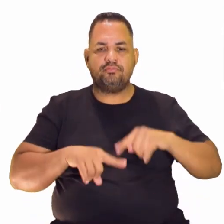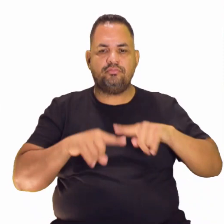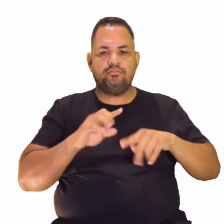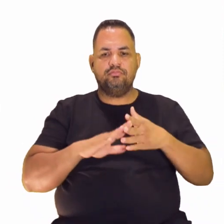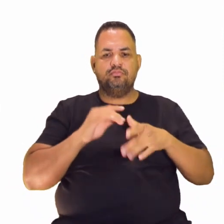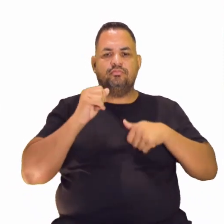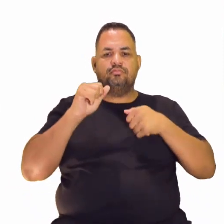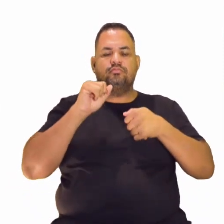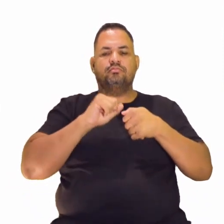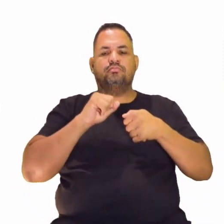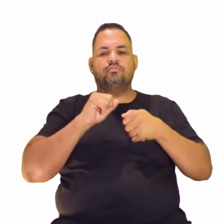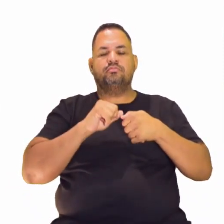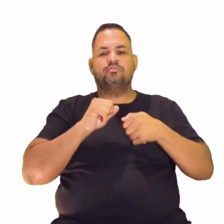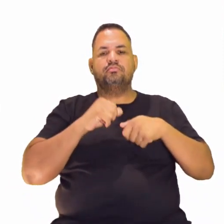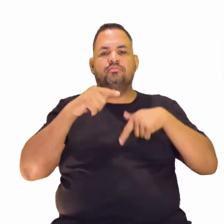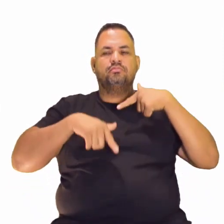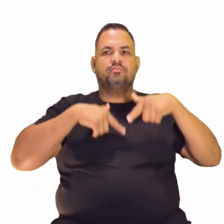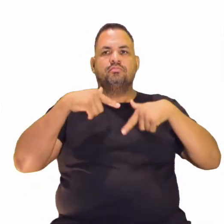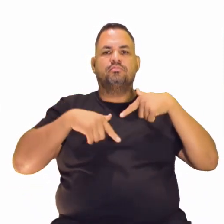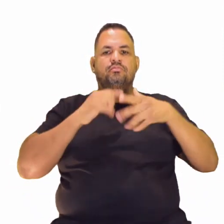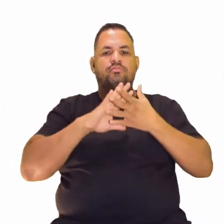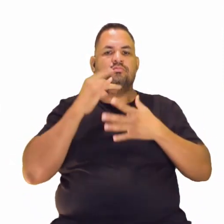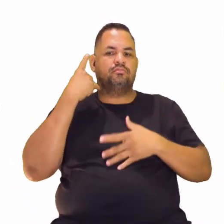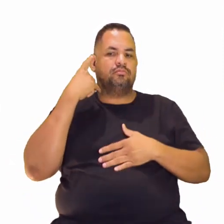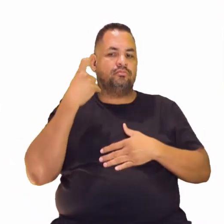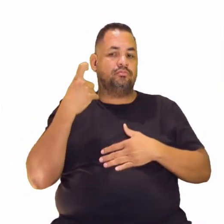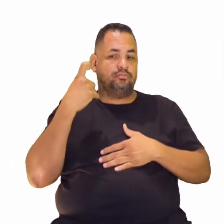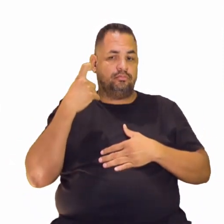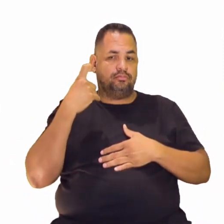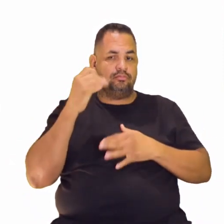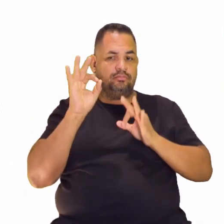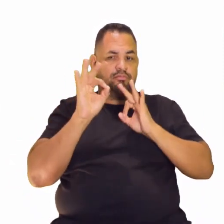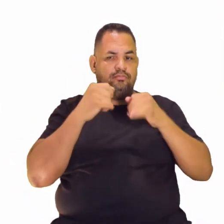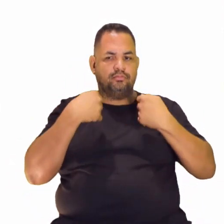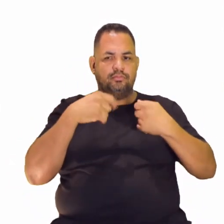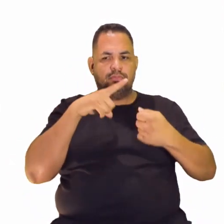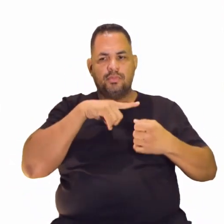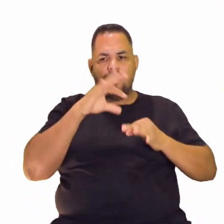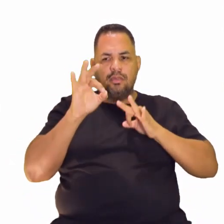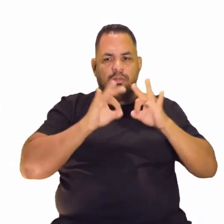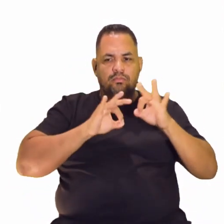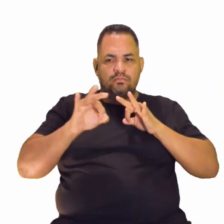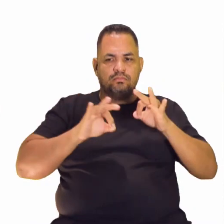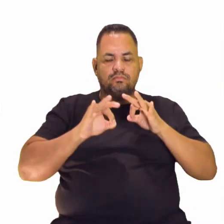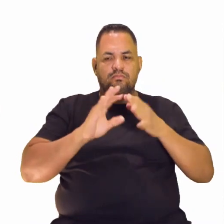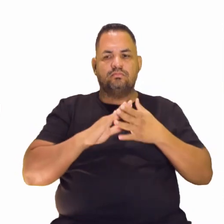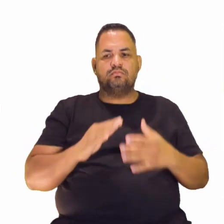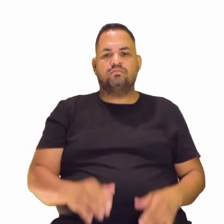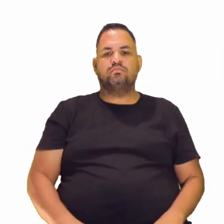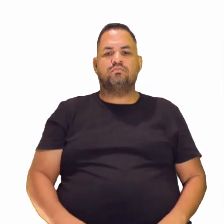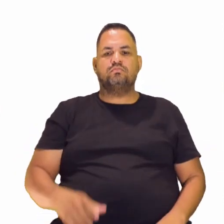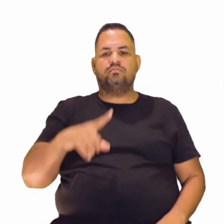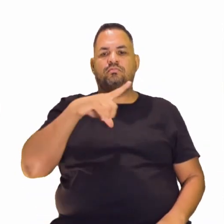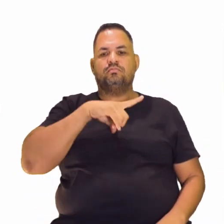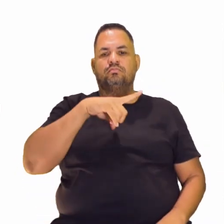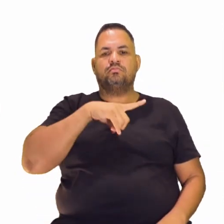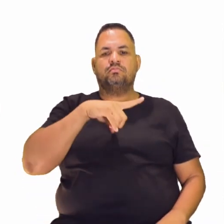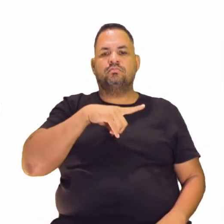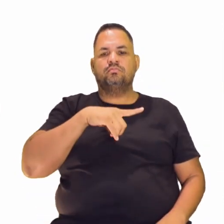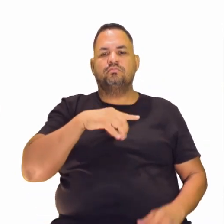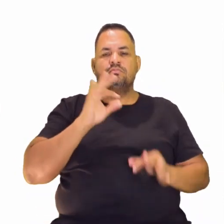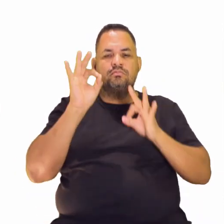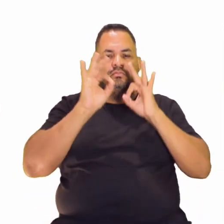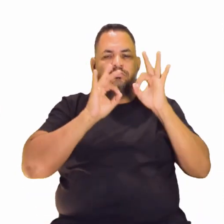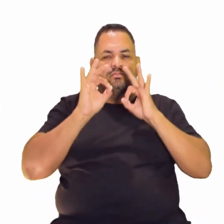para produzir uma sonoridade com organização, então aí se tem a